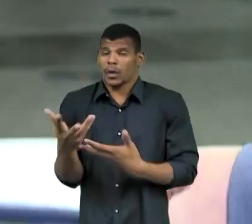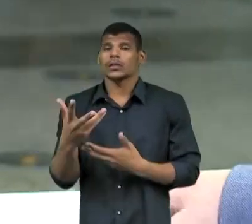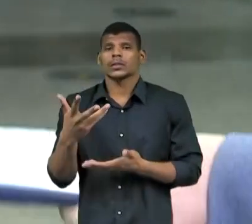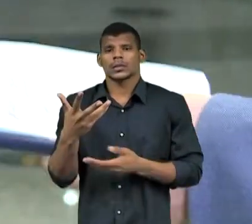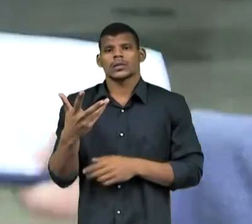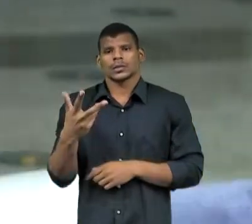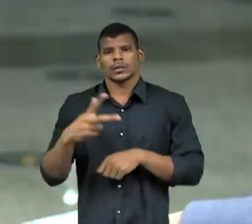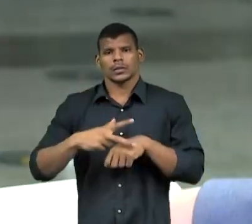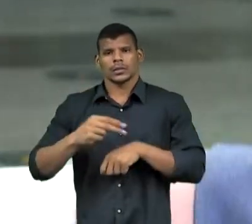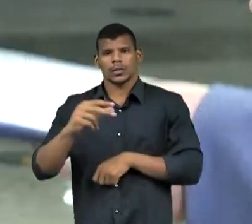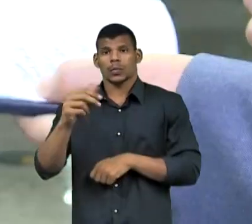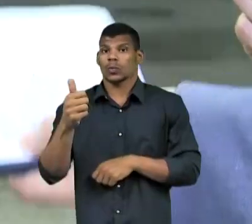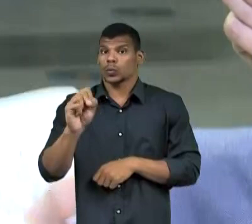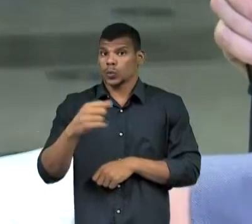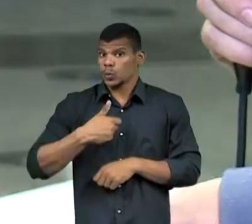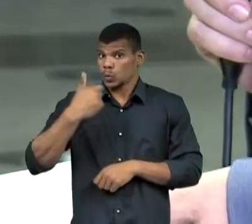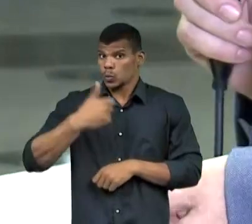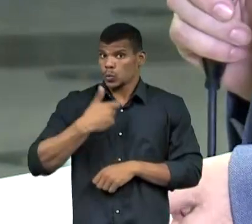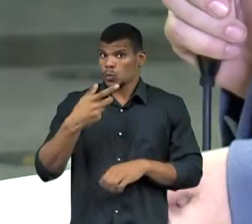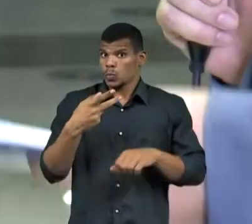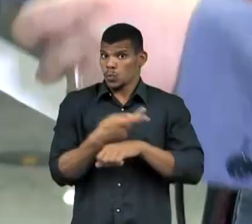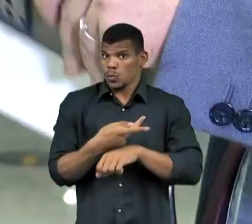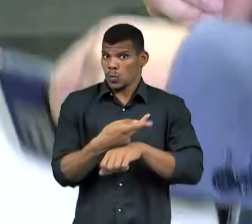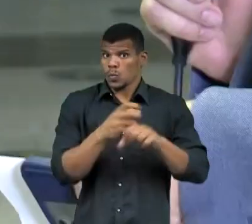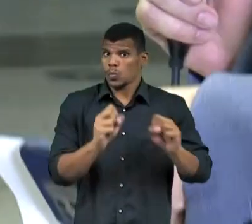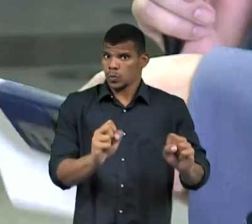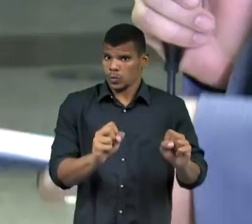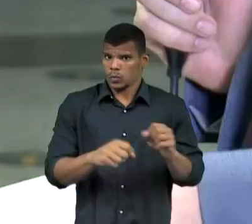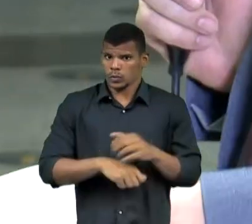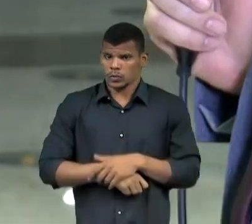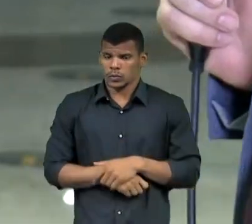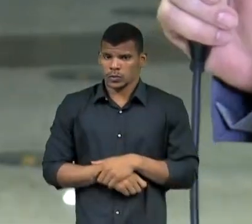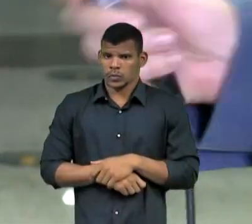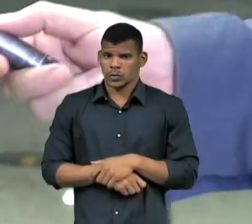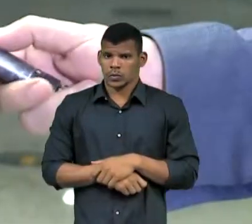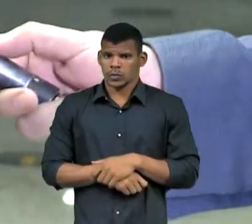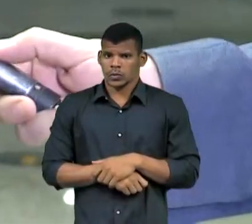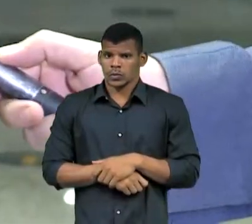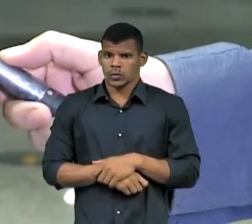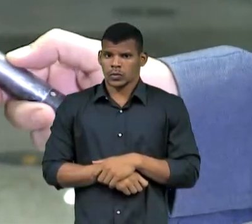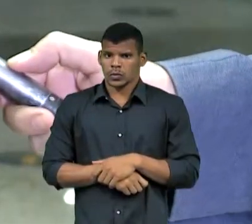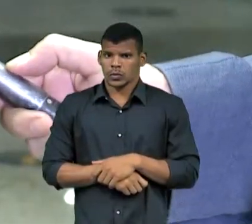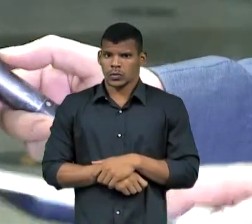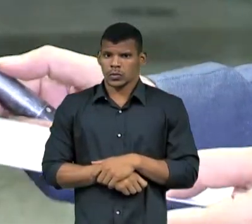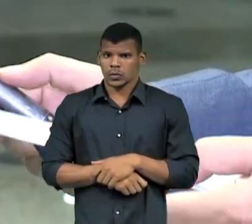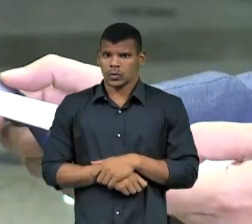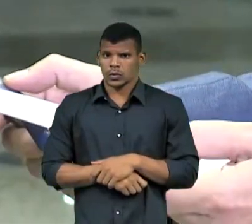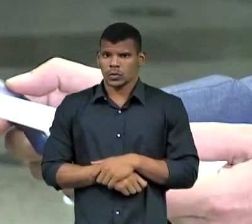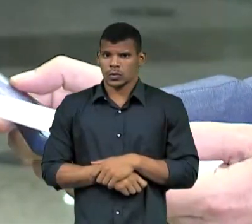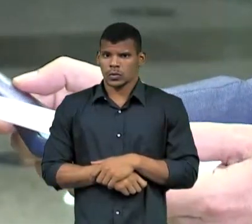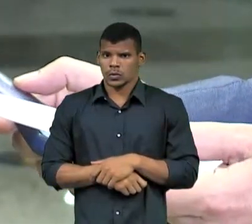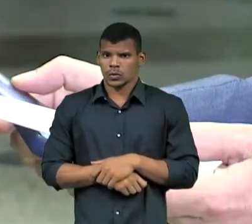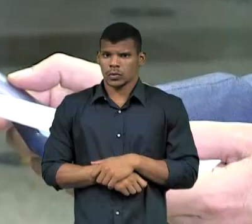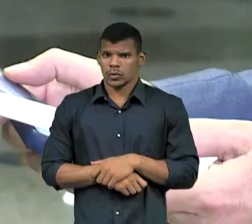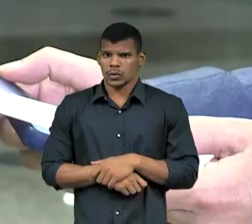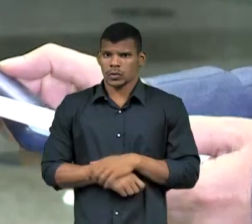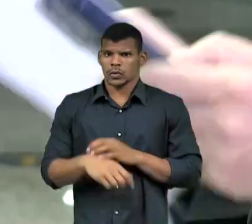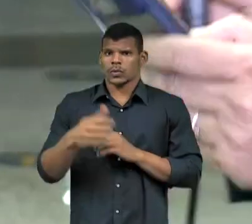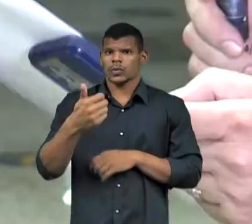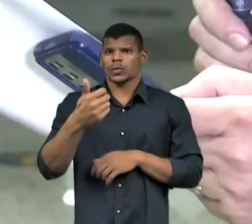já podem buscar as suas inscrições para a conclusão do ensino médio, é isso? Com certeza, com a duração de 18